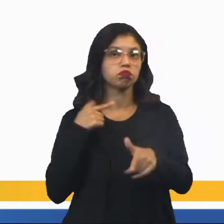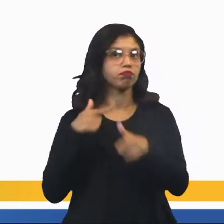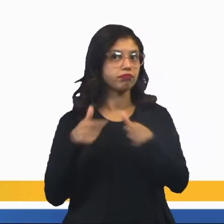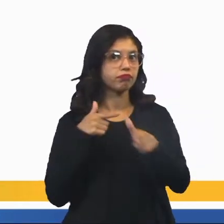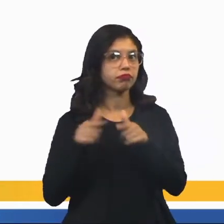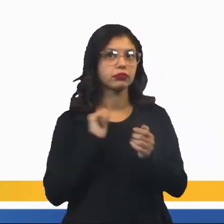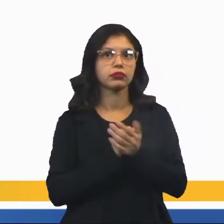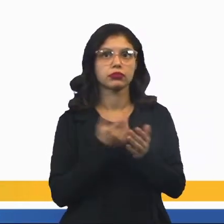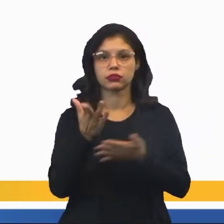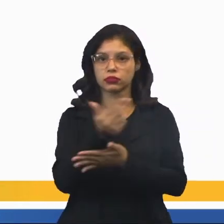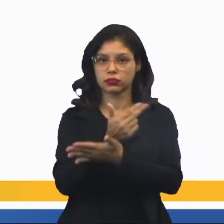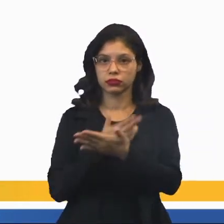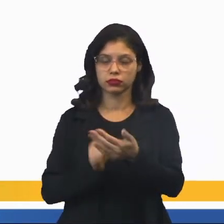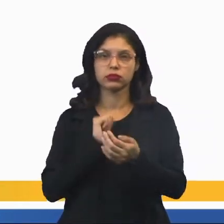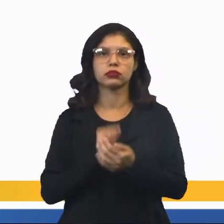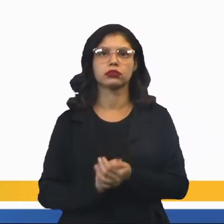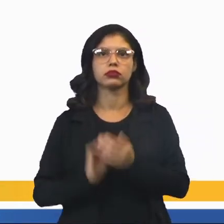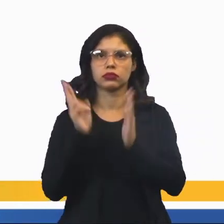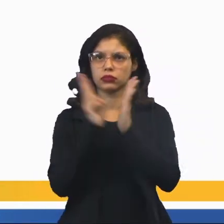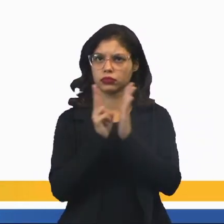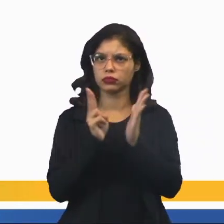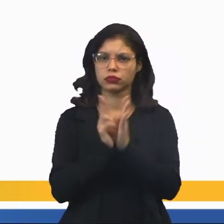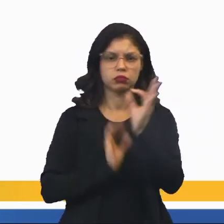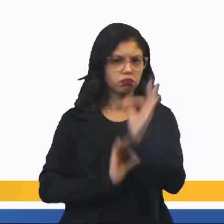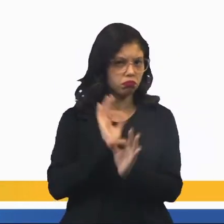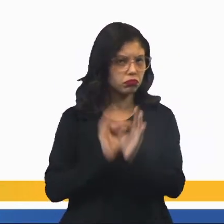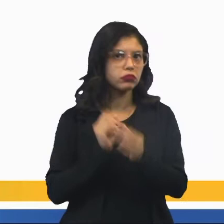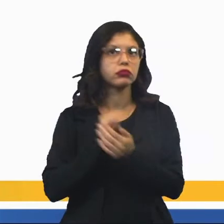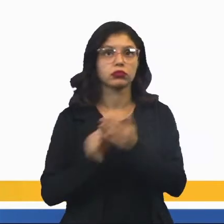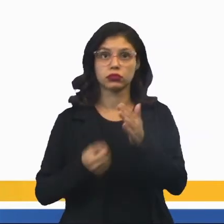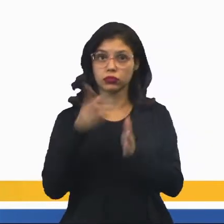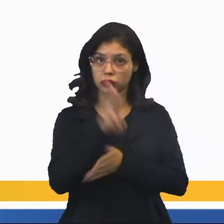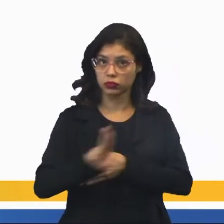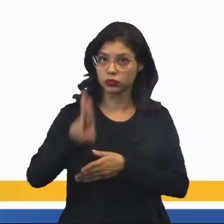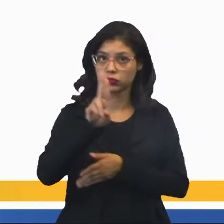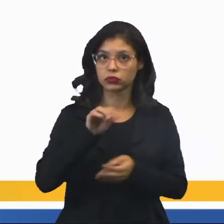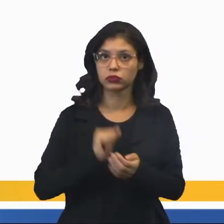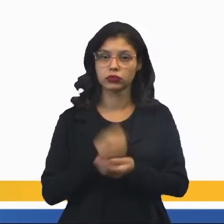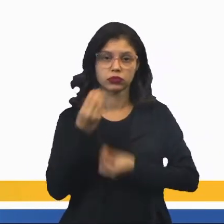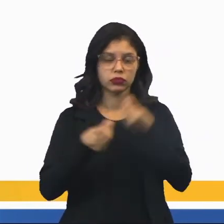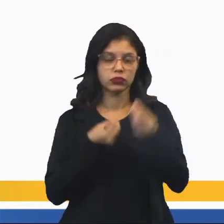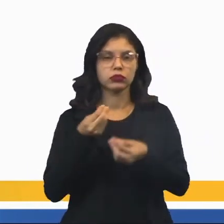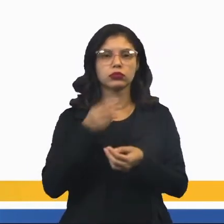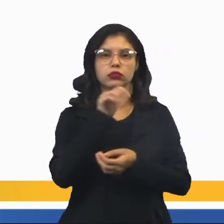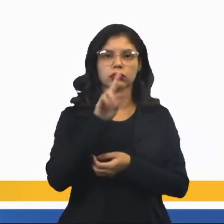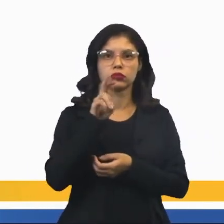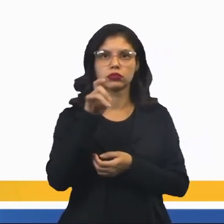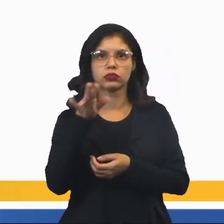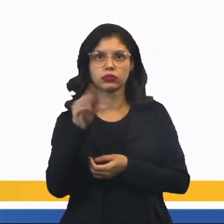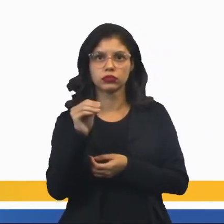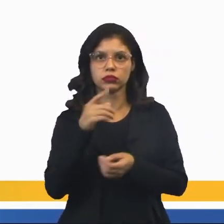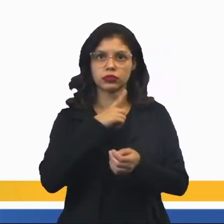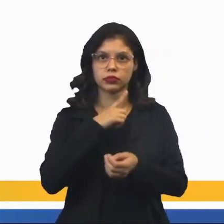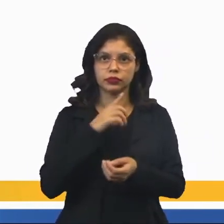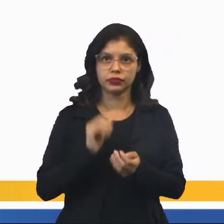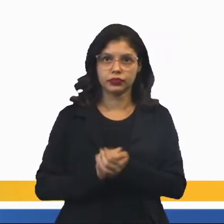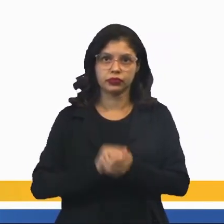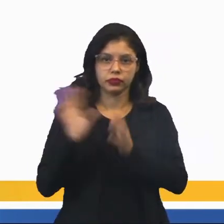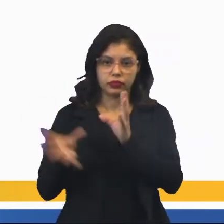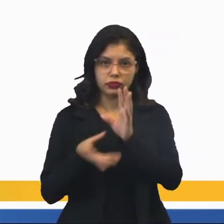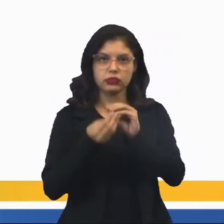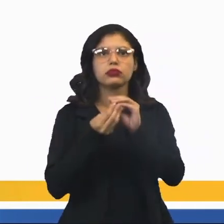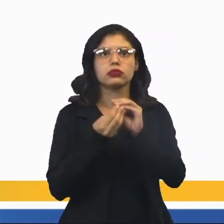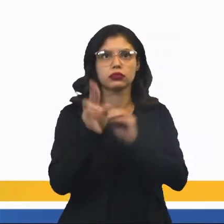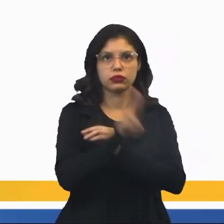Destacam-se os trabalhos artesanais indígenas, muito utilizados como enfeites para compor a indumentária usada